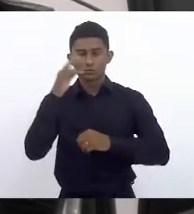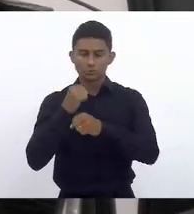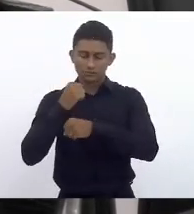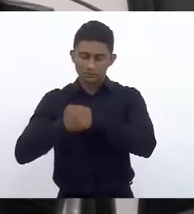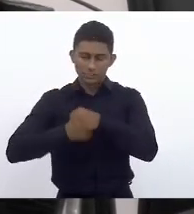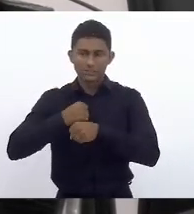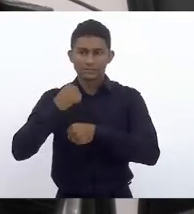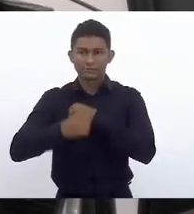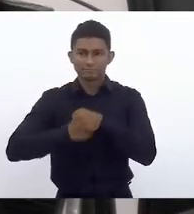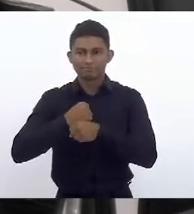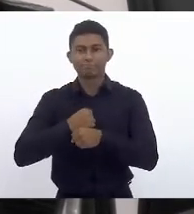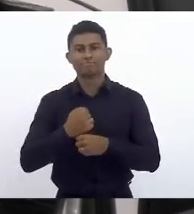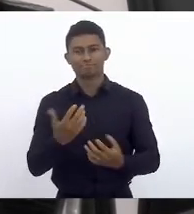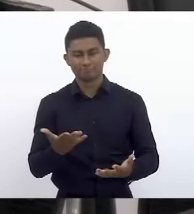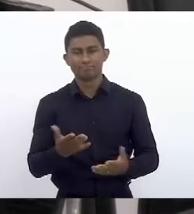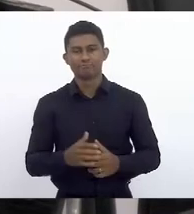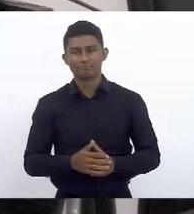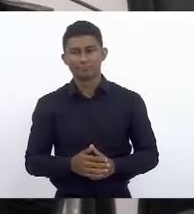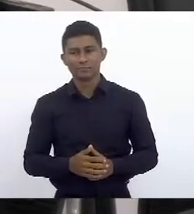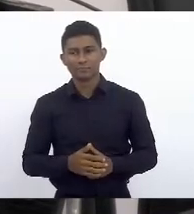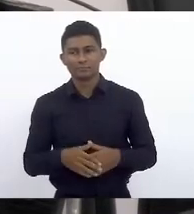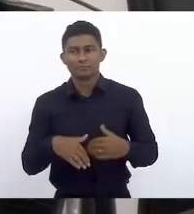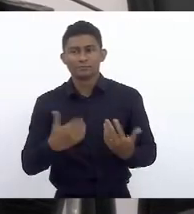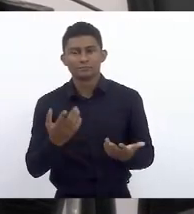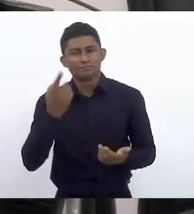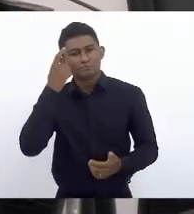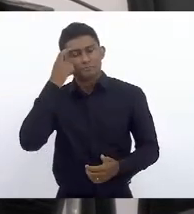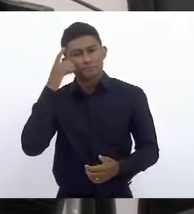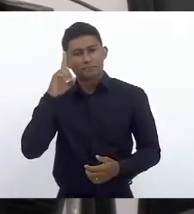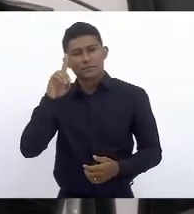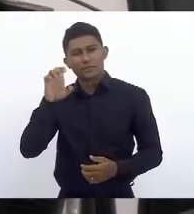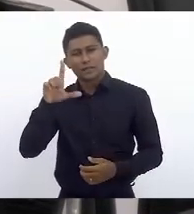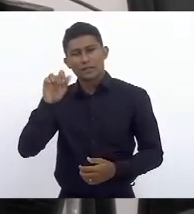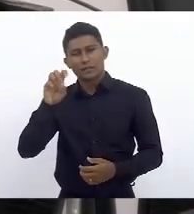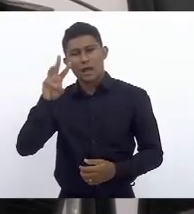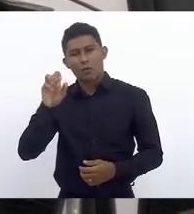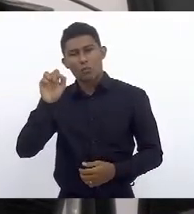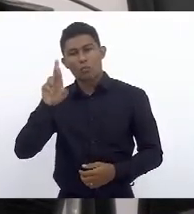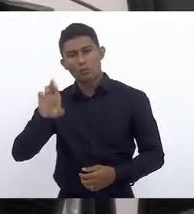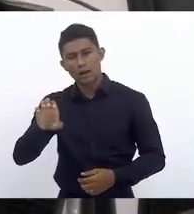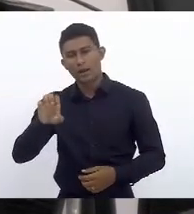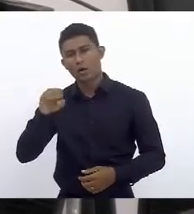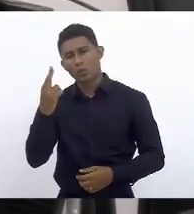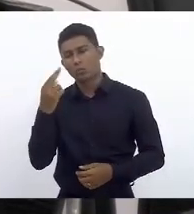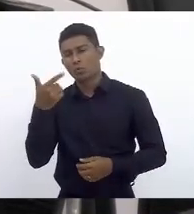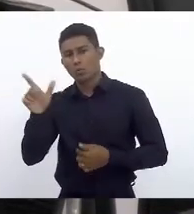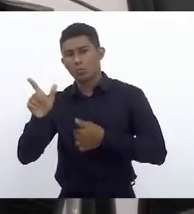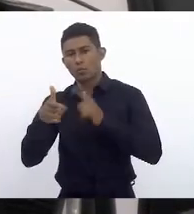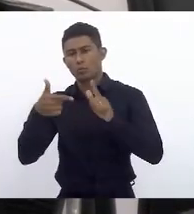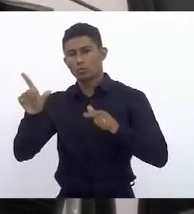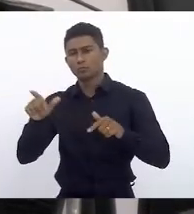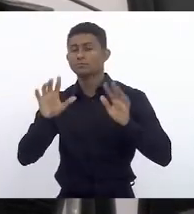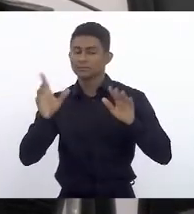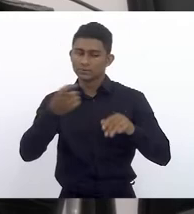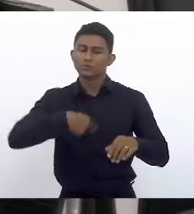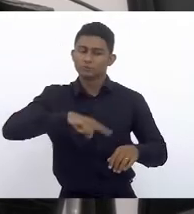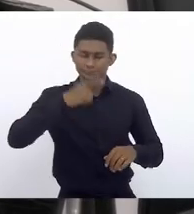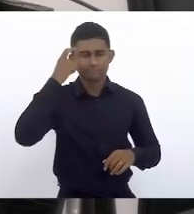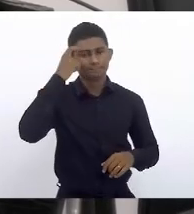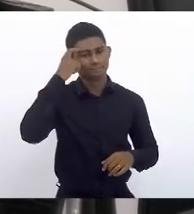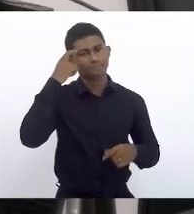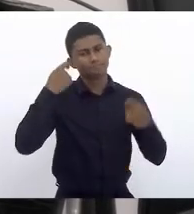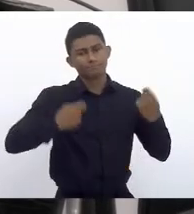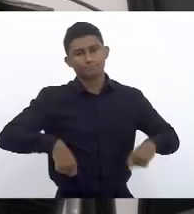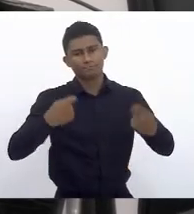qualquer garantia para a Delaware, garantia para qualquer outra coisa. Logicamente, o Rio Providência, a gente precisa pensar, mas sempre como é